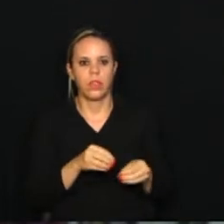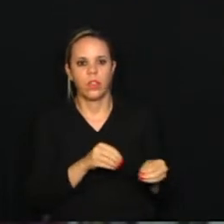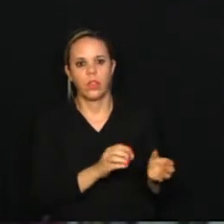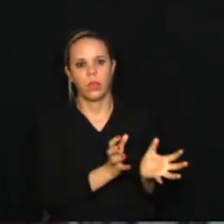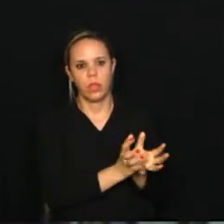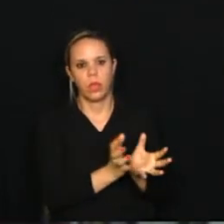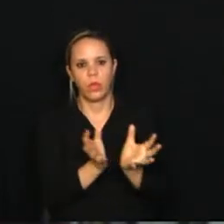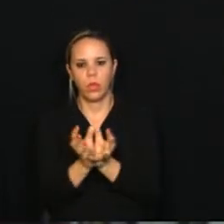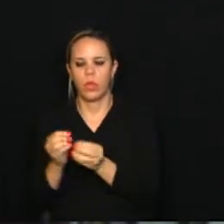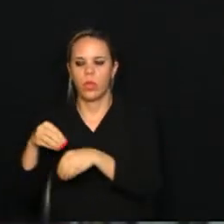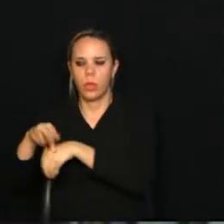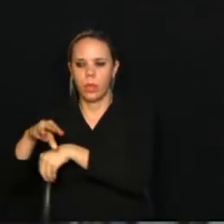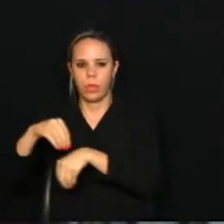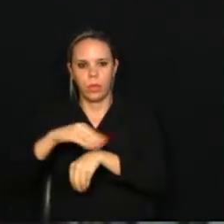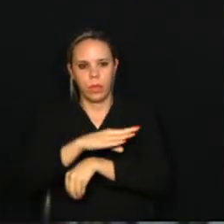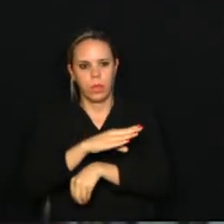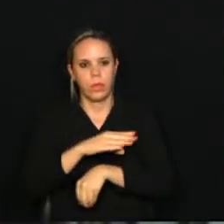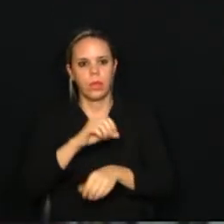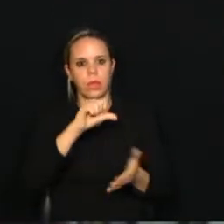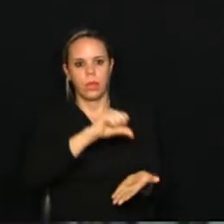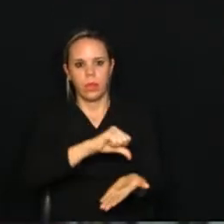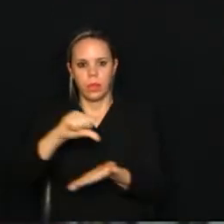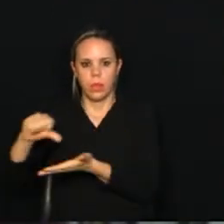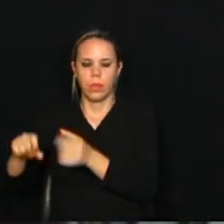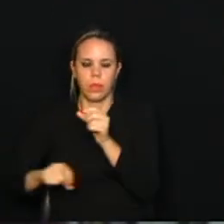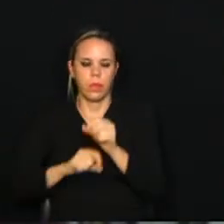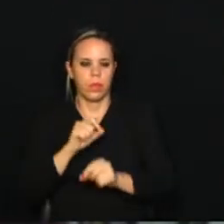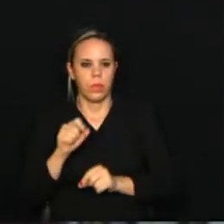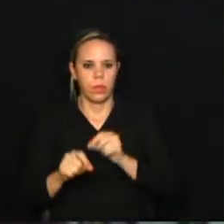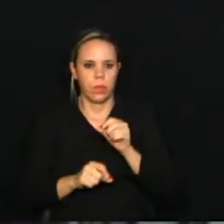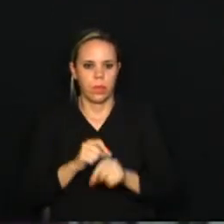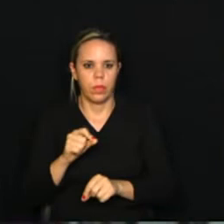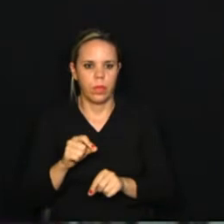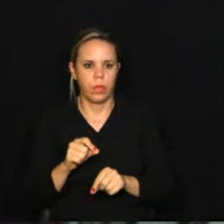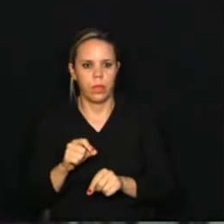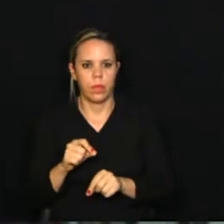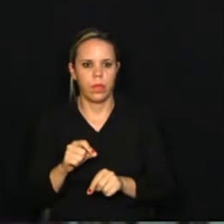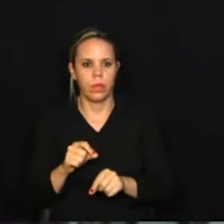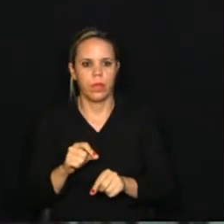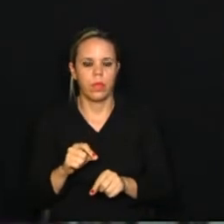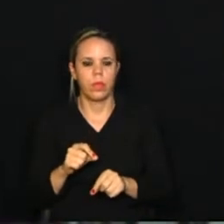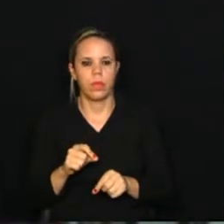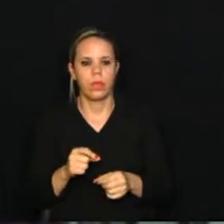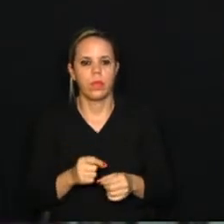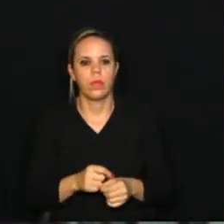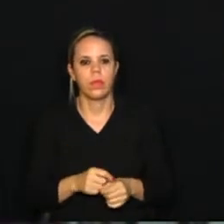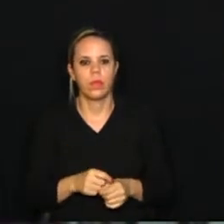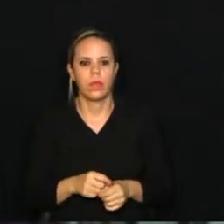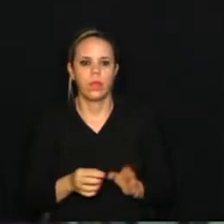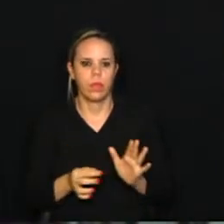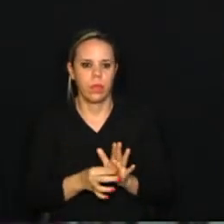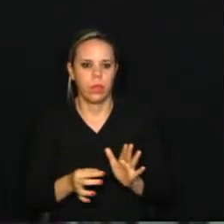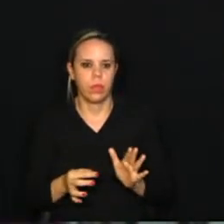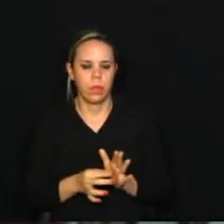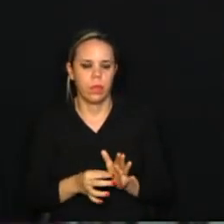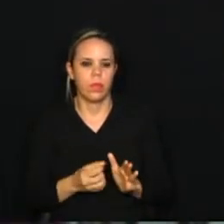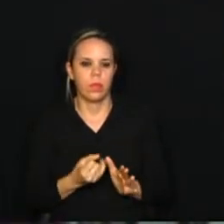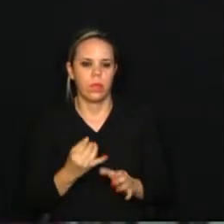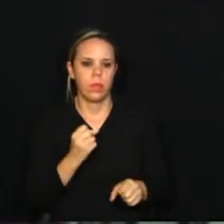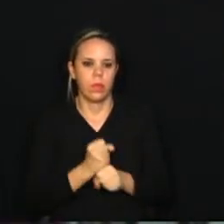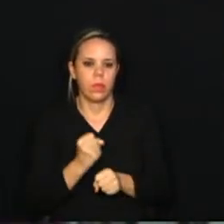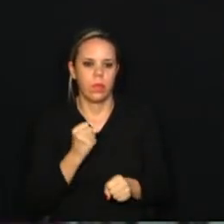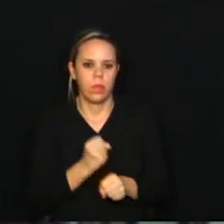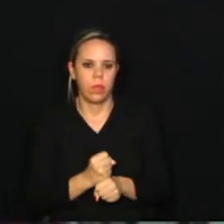né? Mas há regiões em que elas são tão adensadas do ponto de vista das